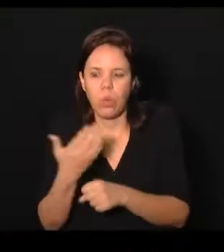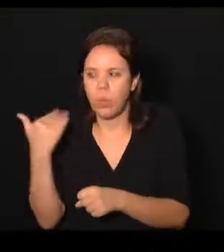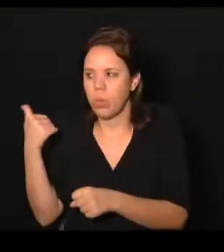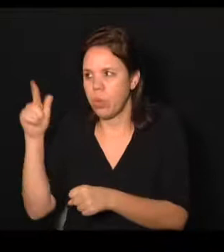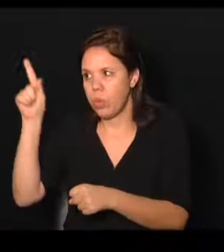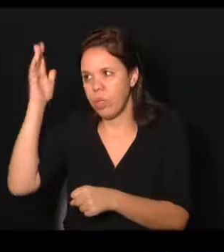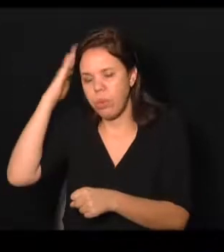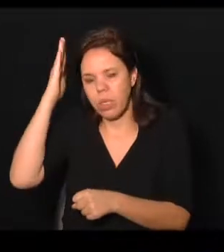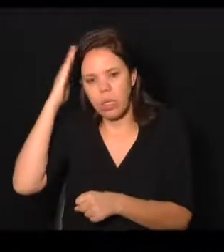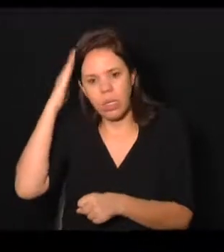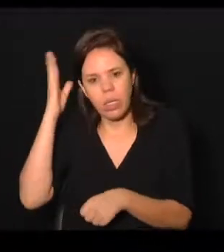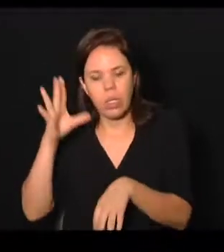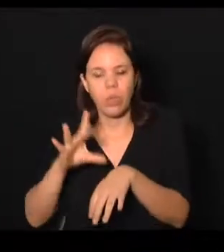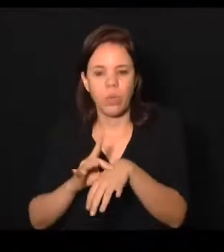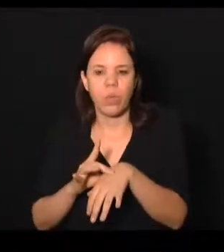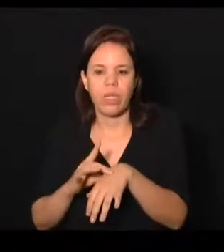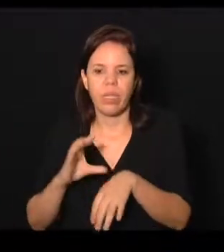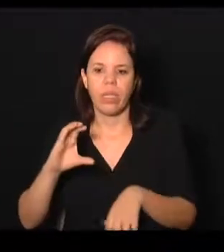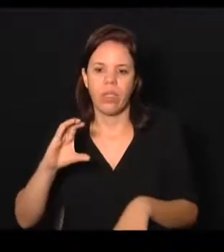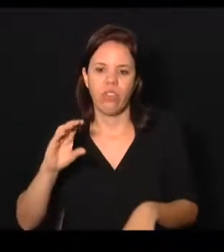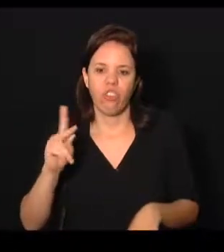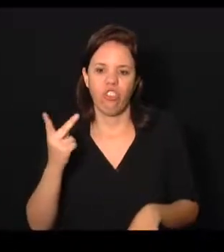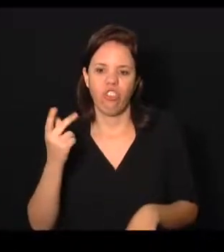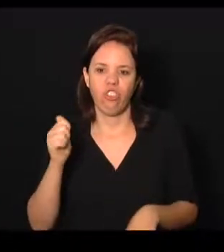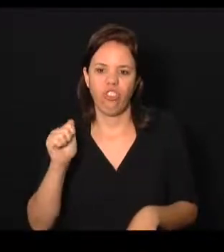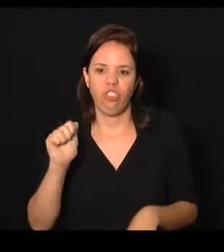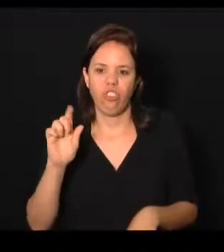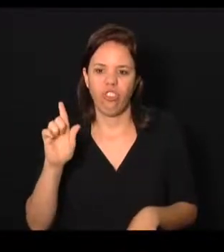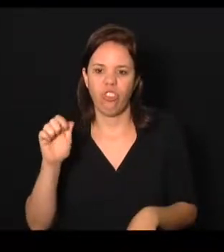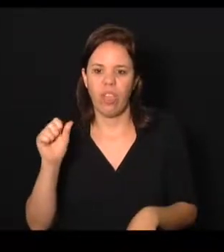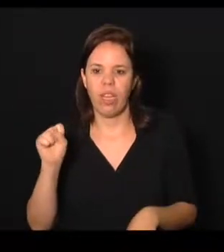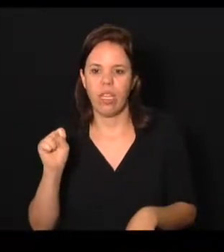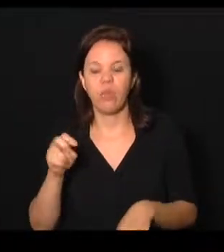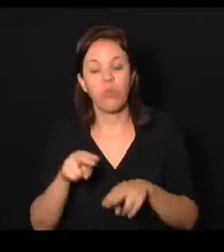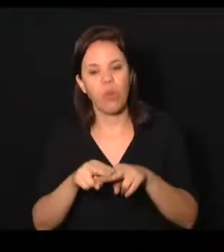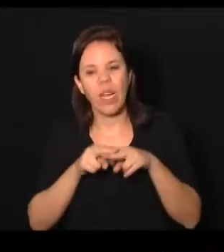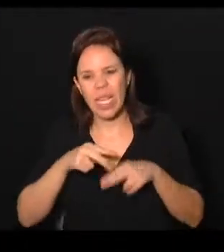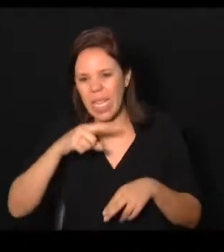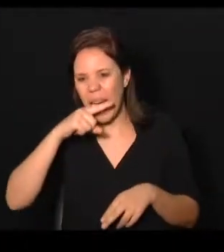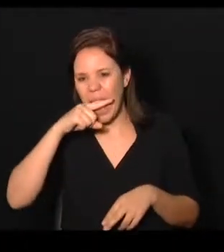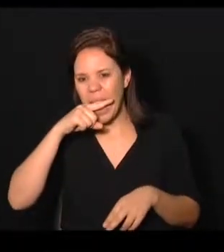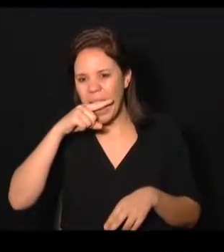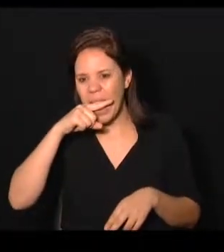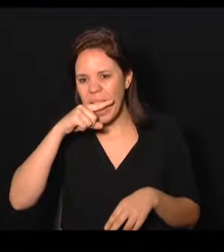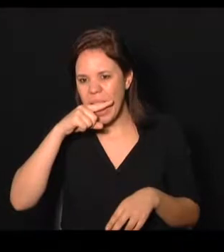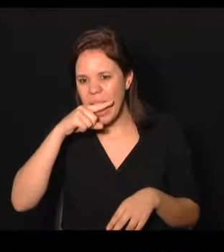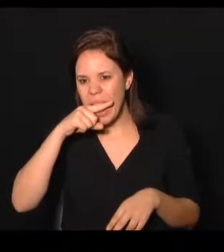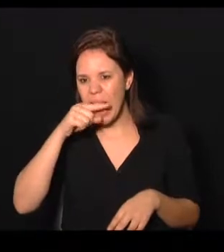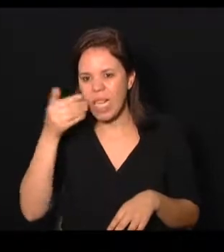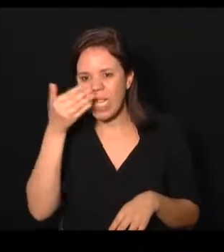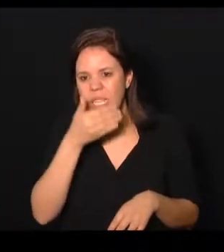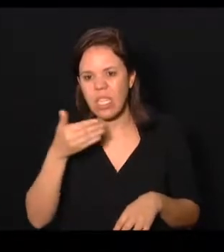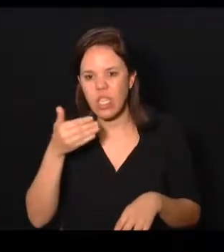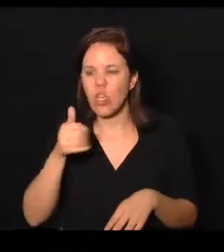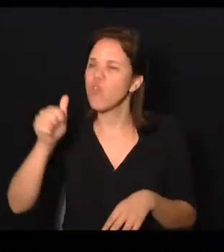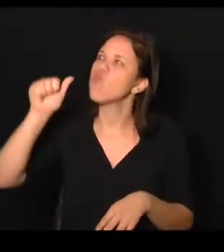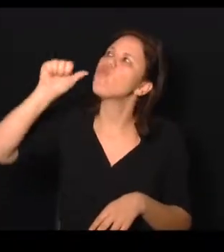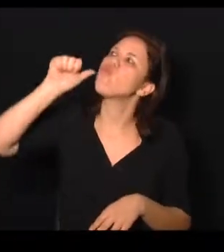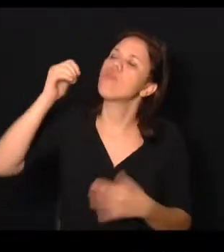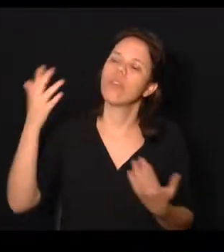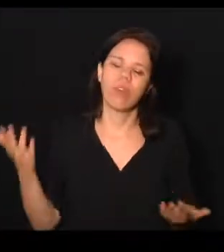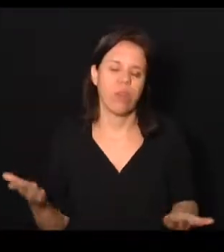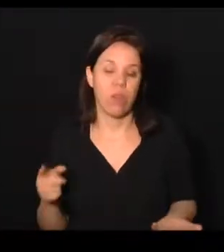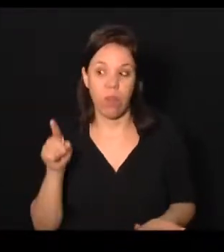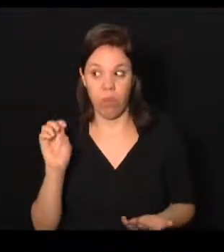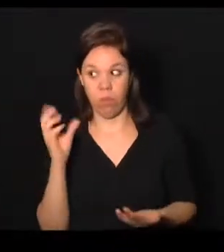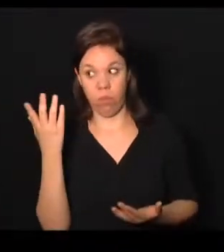Paraná, de doença de Chagas, por conta de contaminação de cana-de-açúcar. Né, e as pessoas ingeriam o caldo, e aí ali